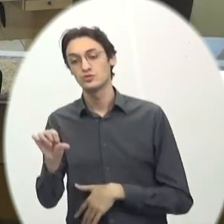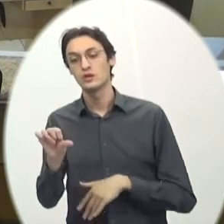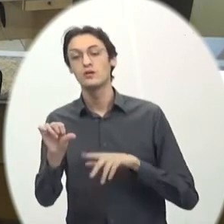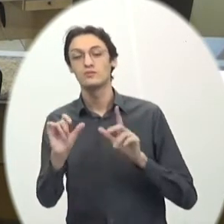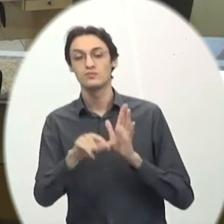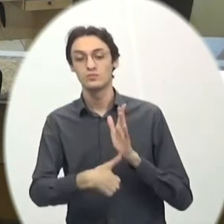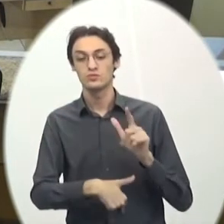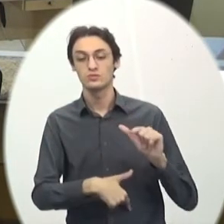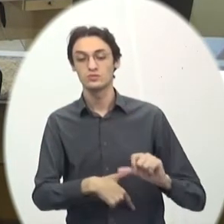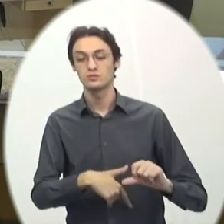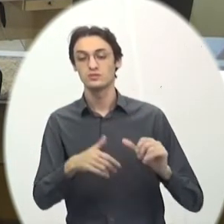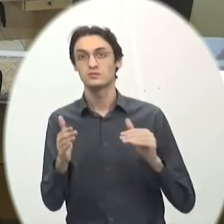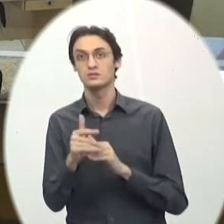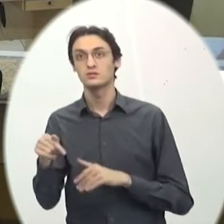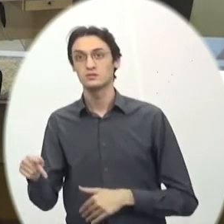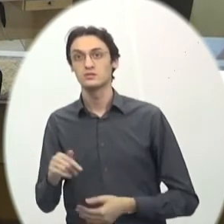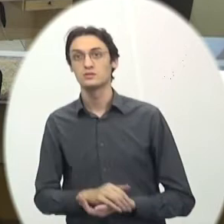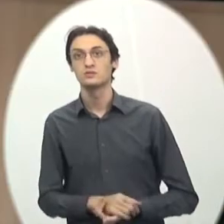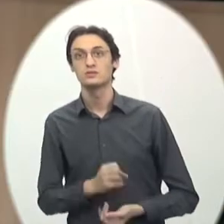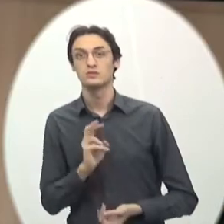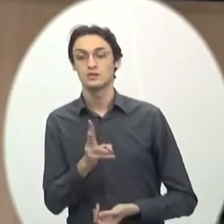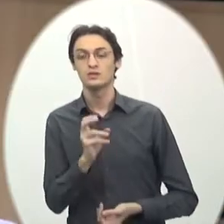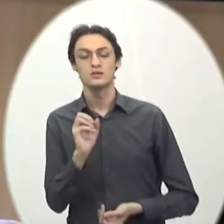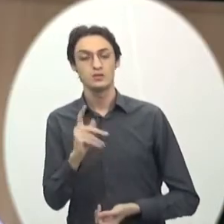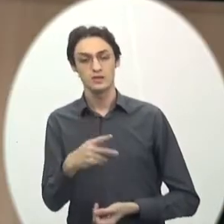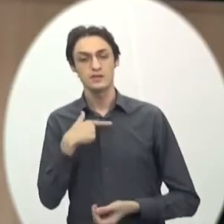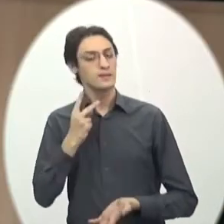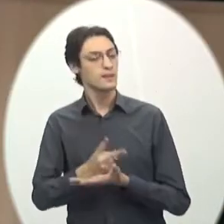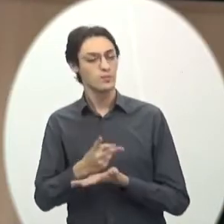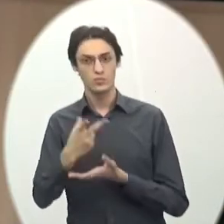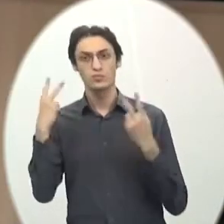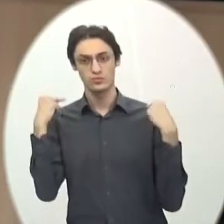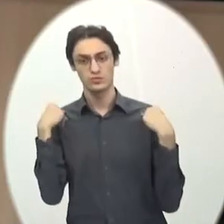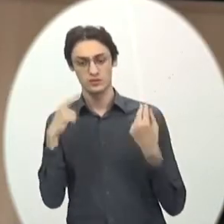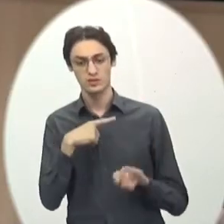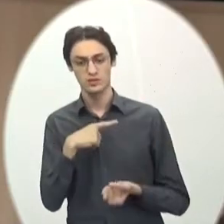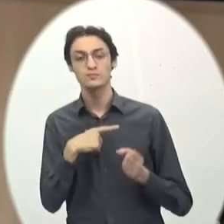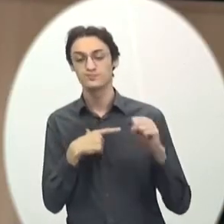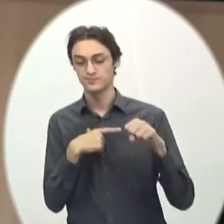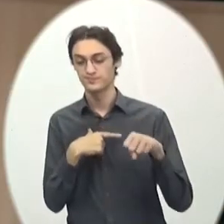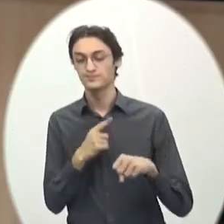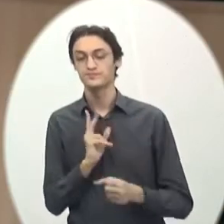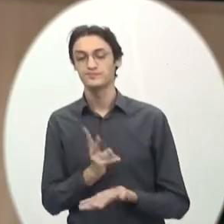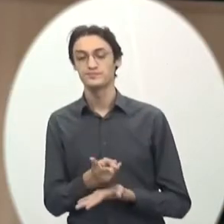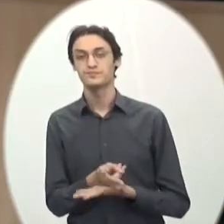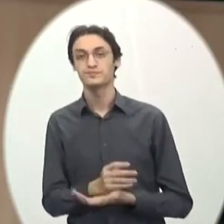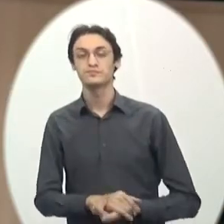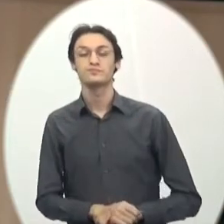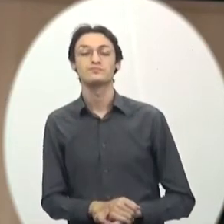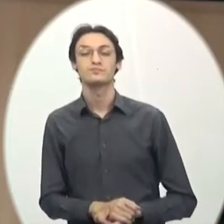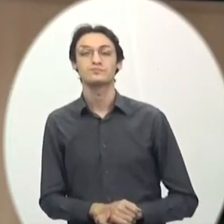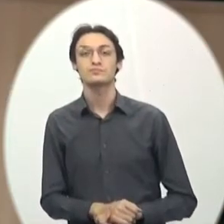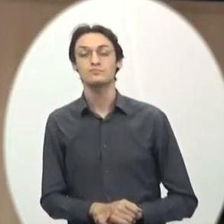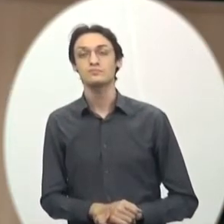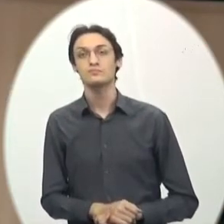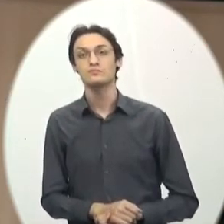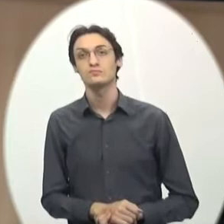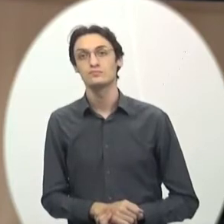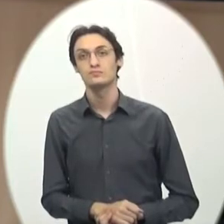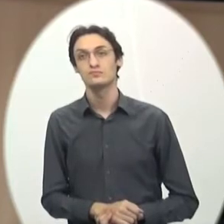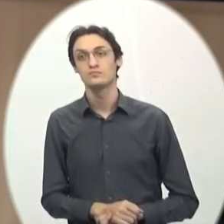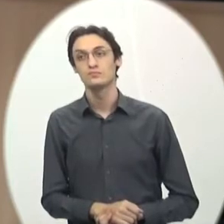Sentiu o motorista. 24 horas. Beleza. E esse contrato, doutor, o senhor apresentou a proposta, o senhor disse que